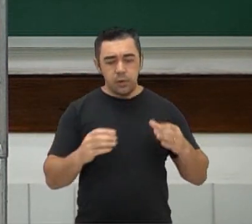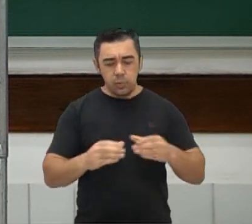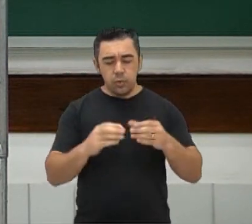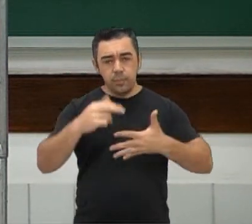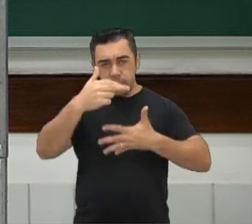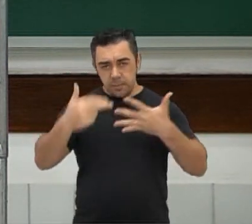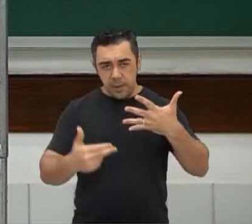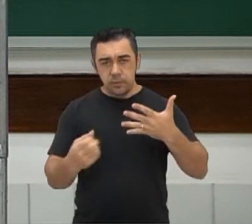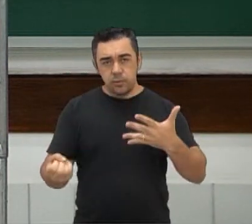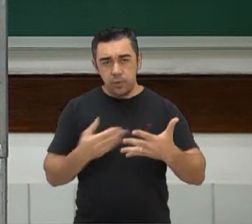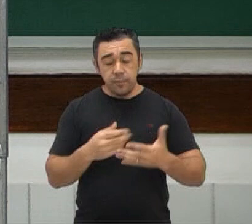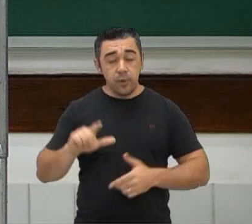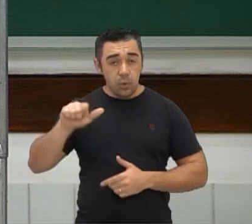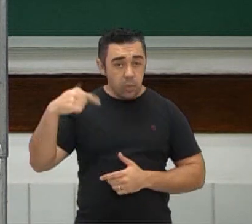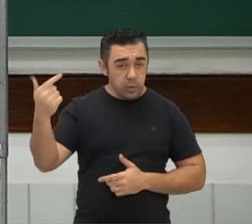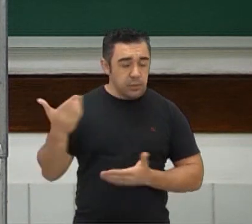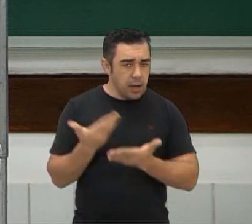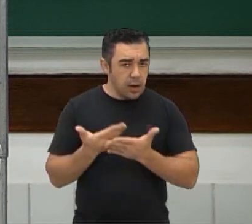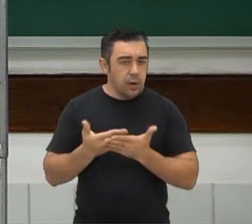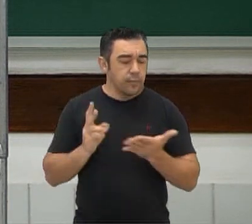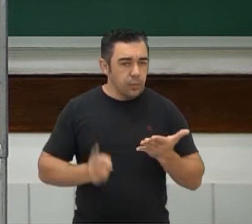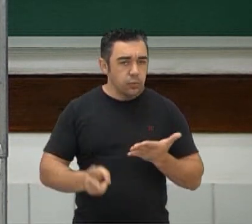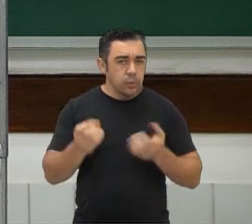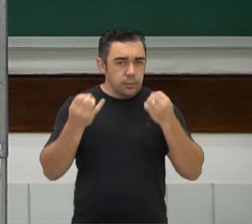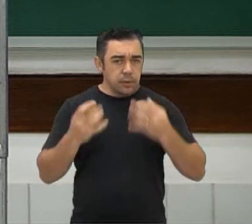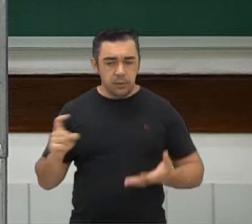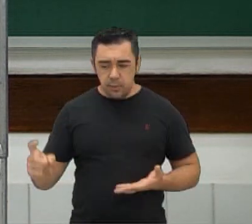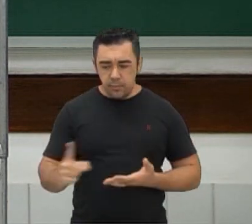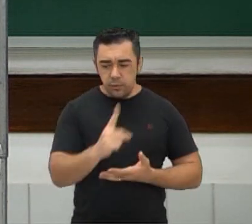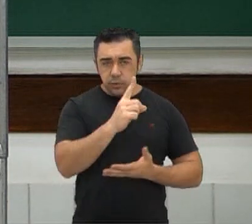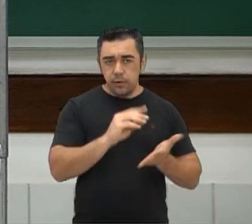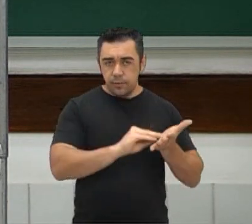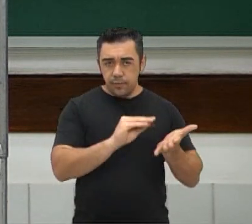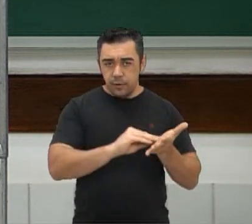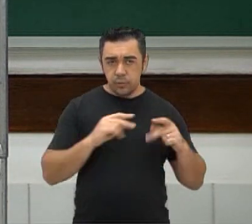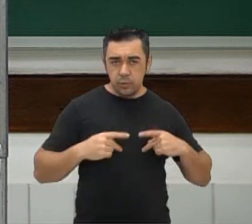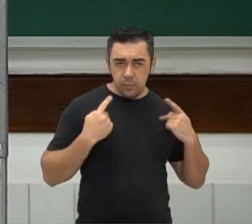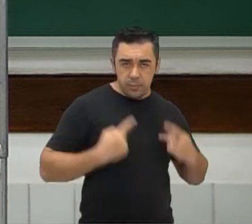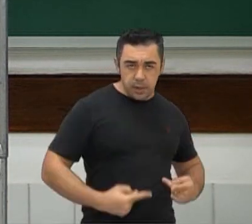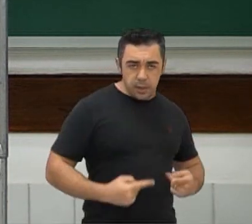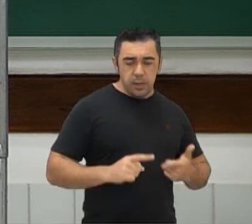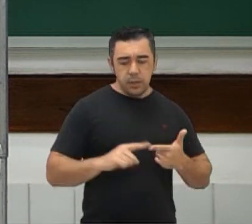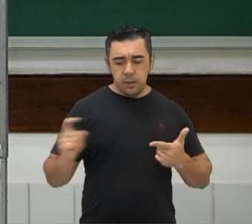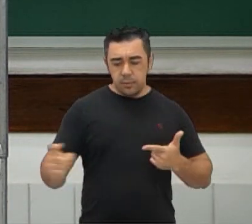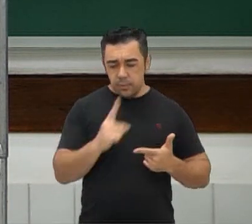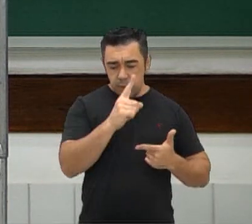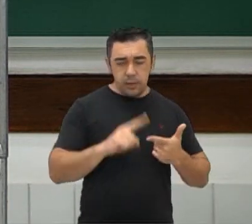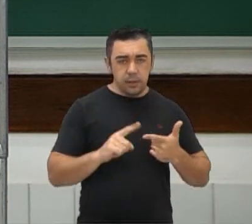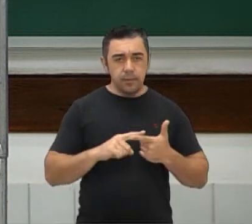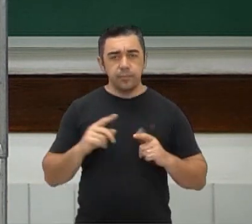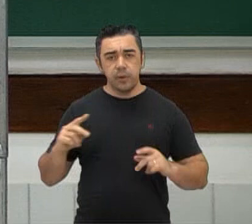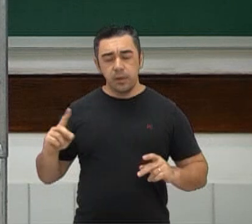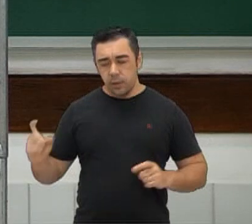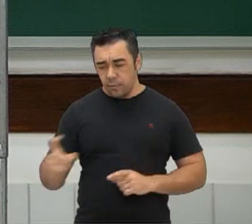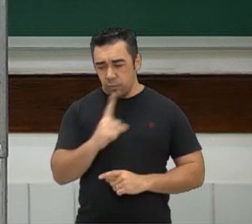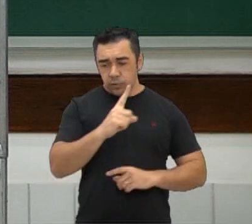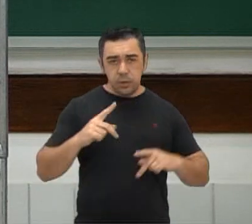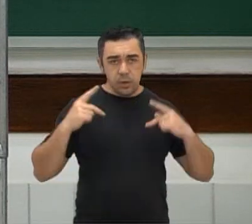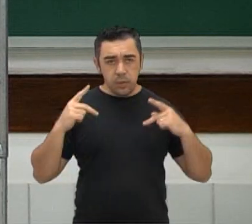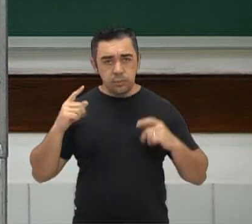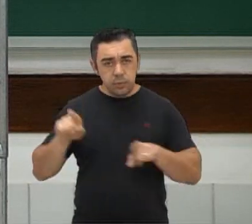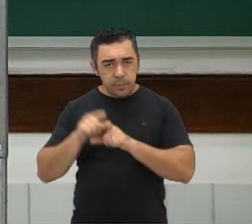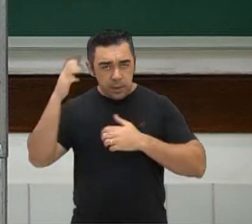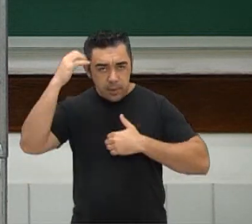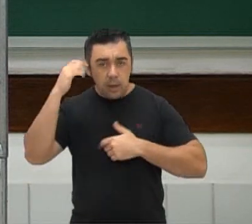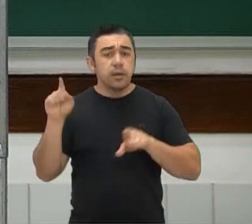A próxima aula a gente ainda vai falar alguma coisa de evolução, ficou faltando evolução humana, evolução dos primatas, que é bem legal também, e vou aproveitar para responder